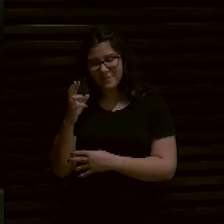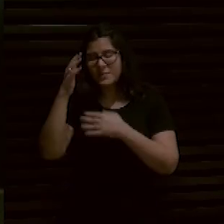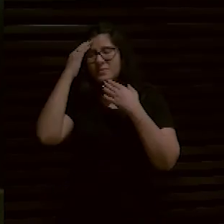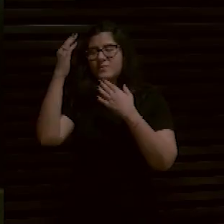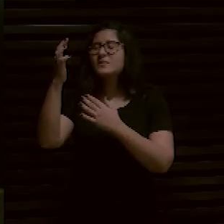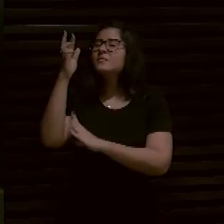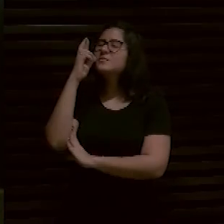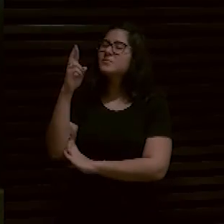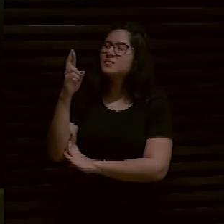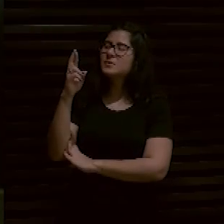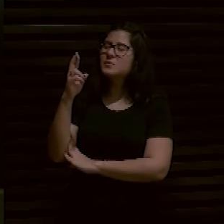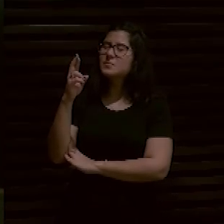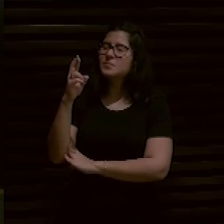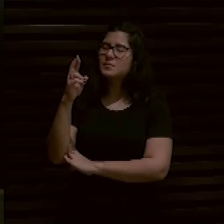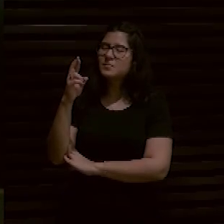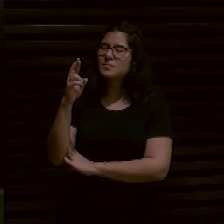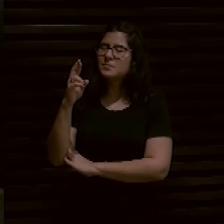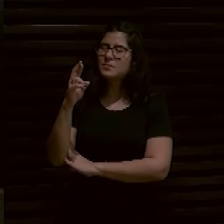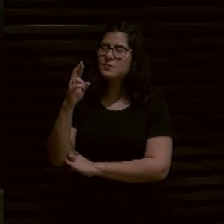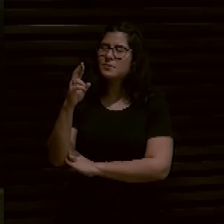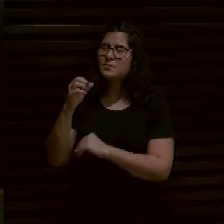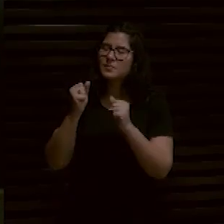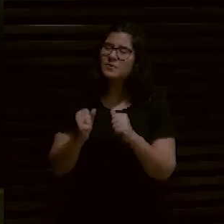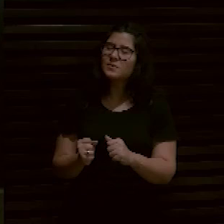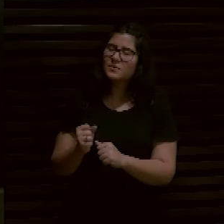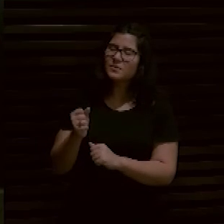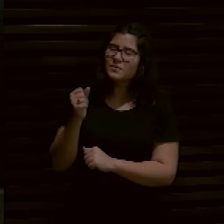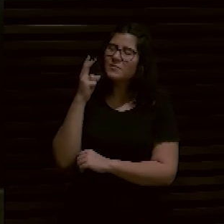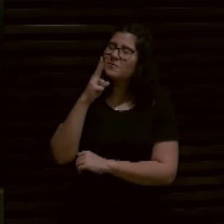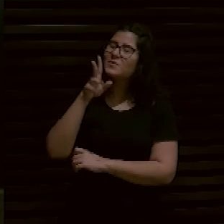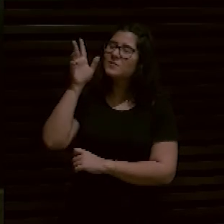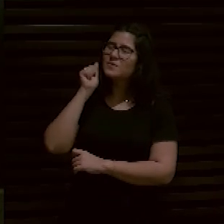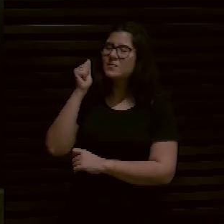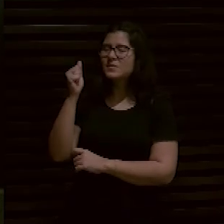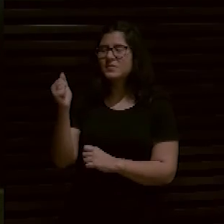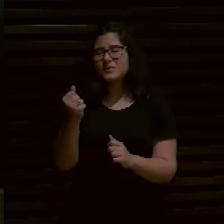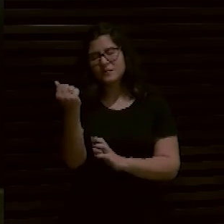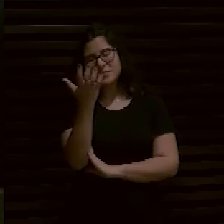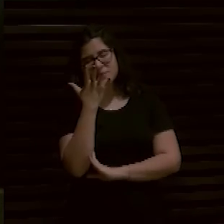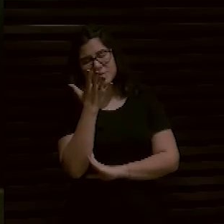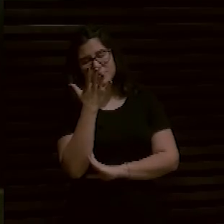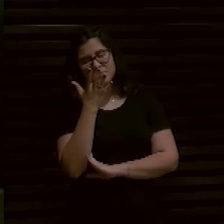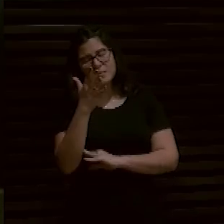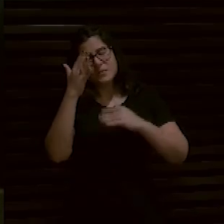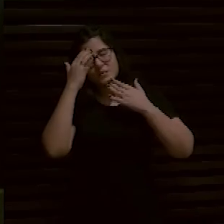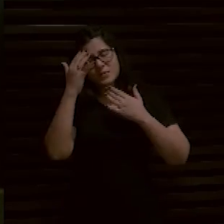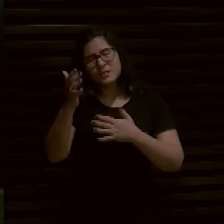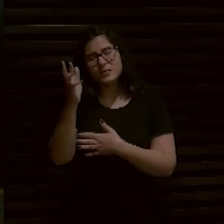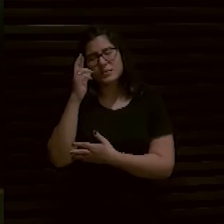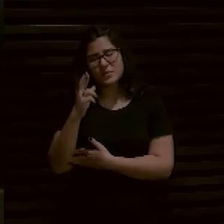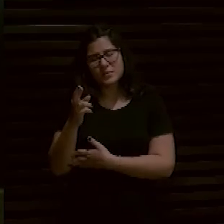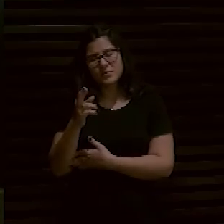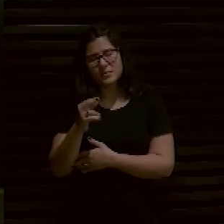Obrigado, Senhor, por podermos ouvir essa revelação, Senhor. Obrigado, Senhor, por